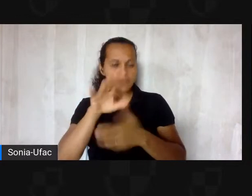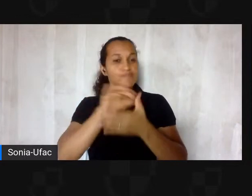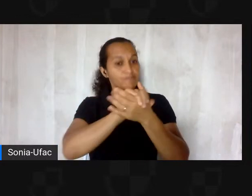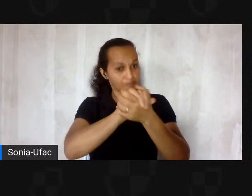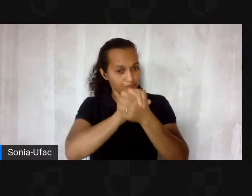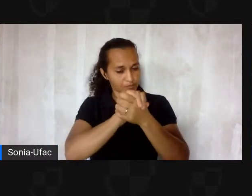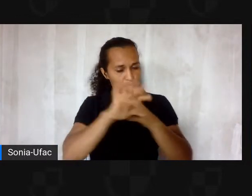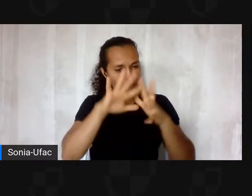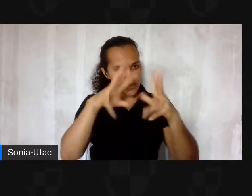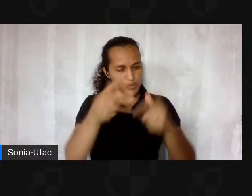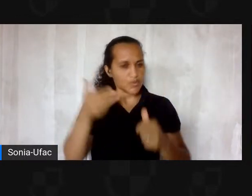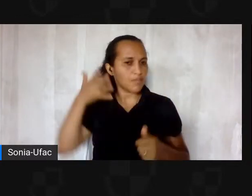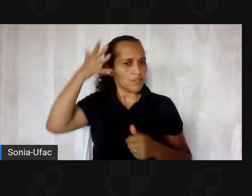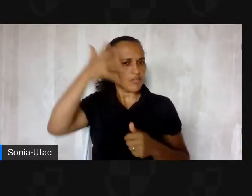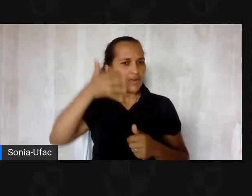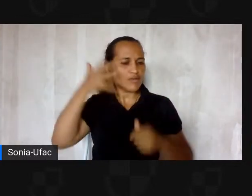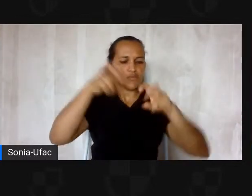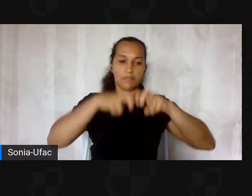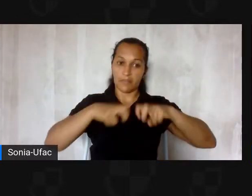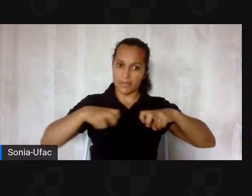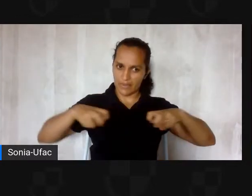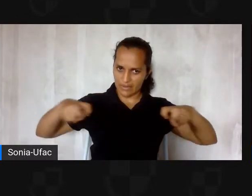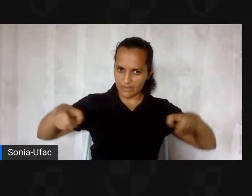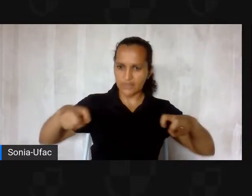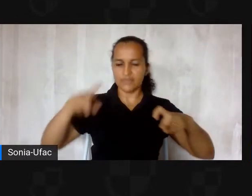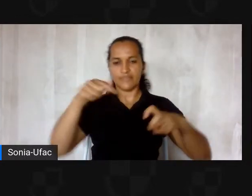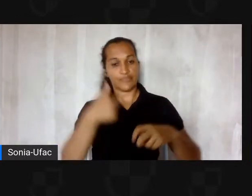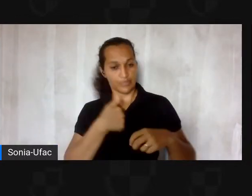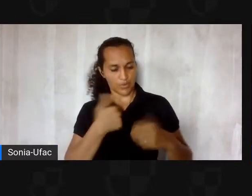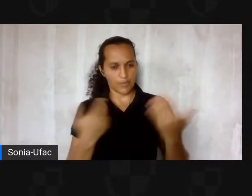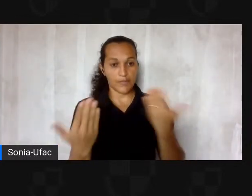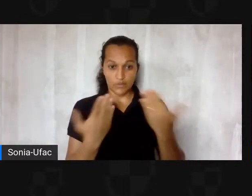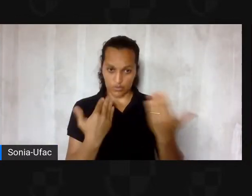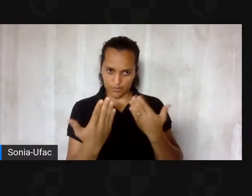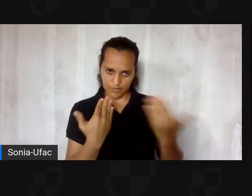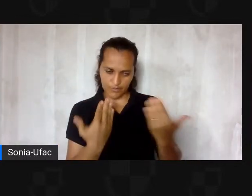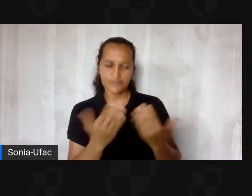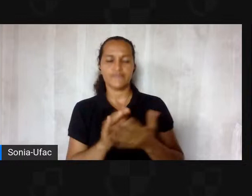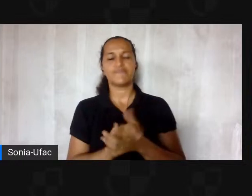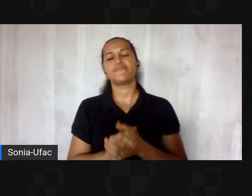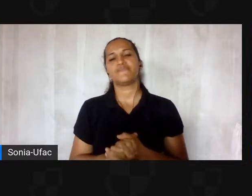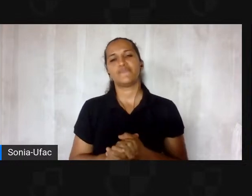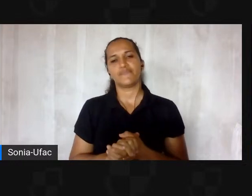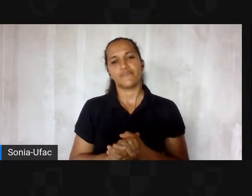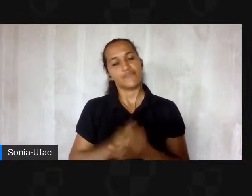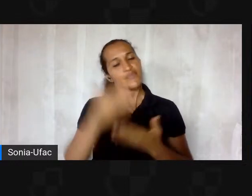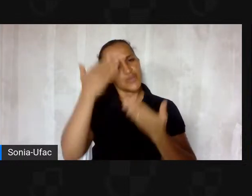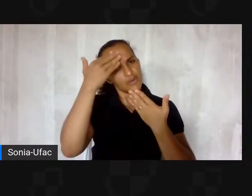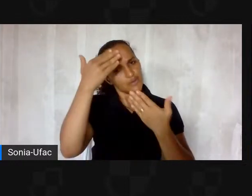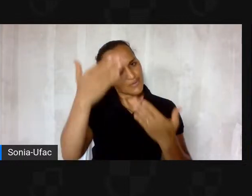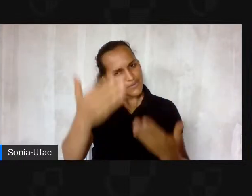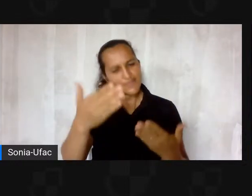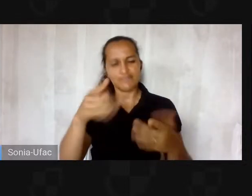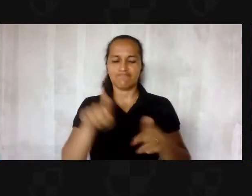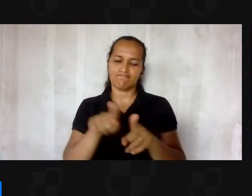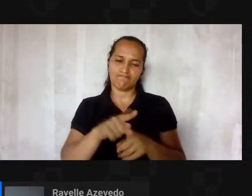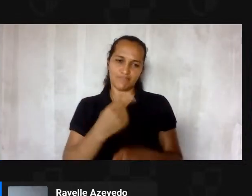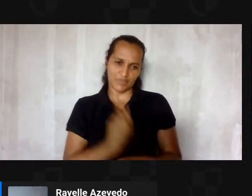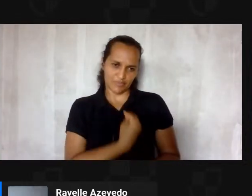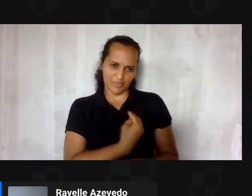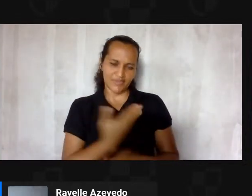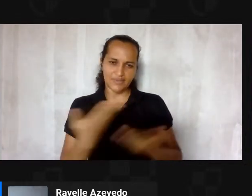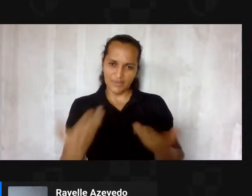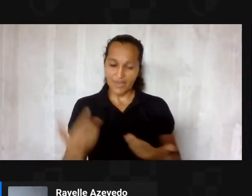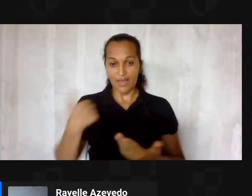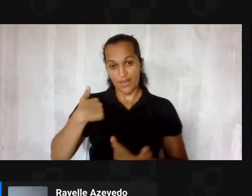palestrantes desta mesa, da qual serei mediadora e agradeço pela oportunidade. Eu